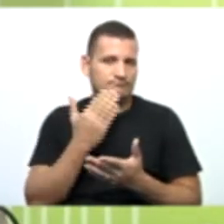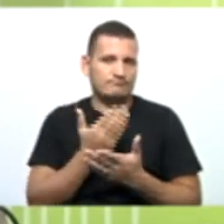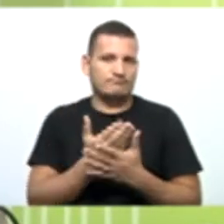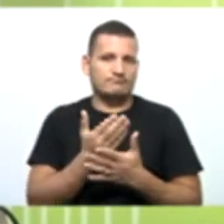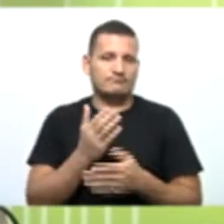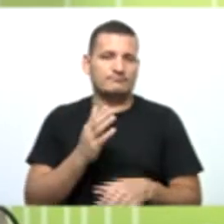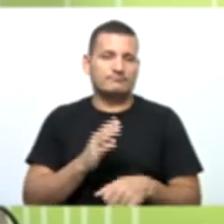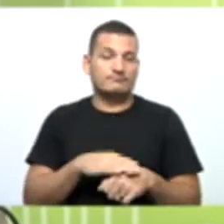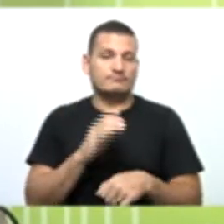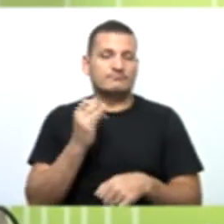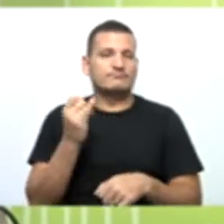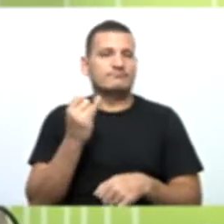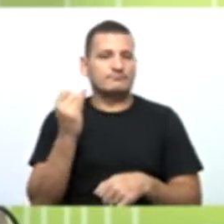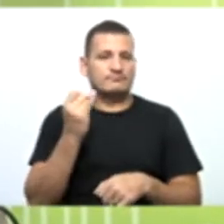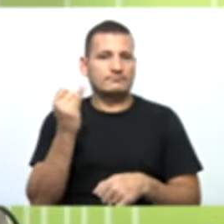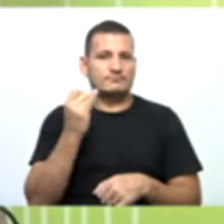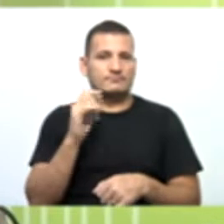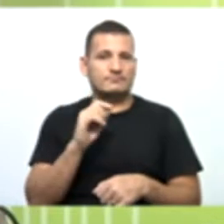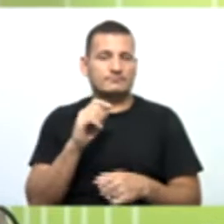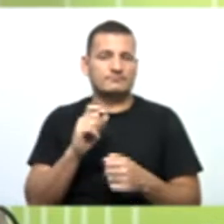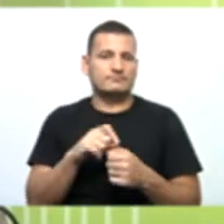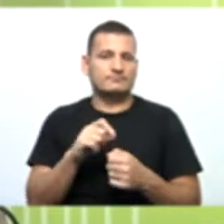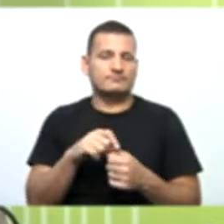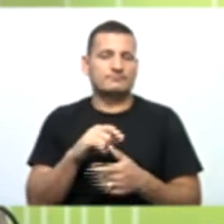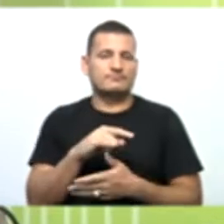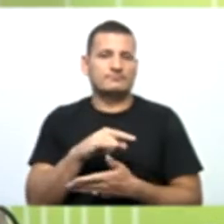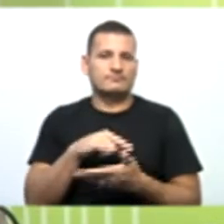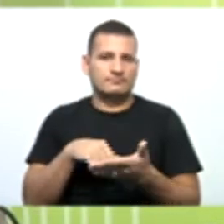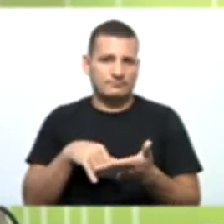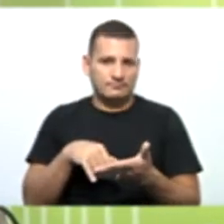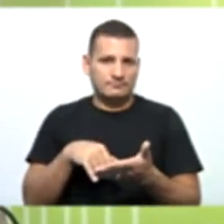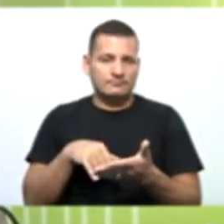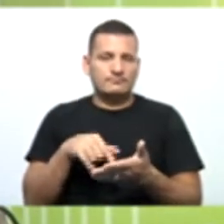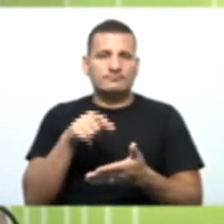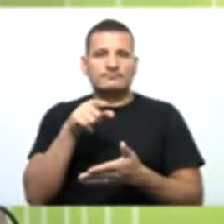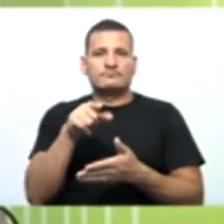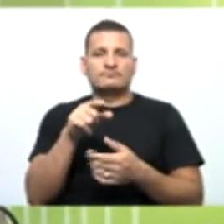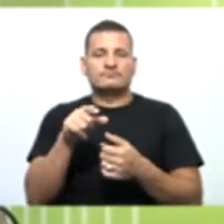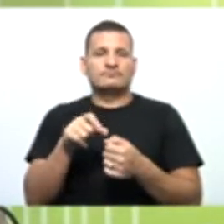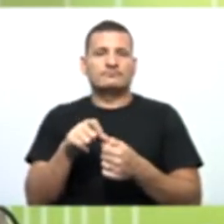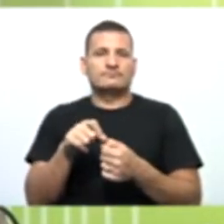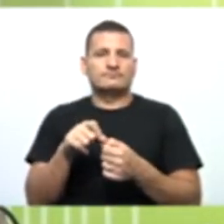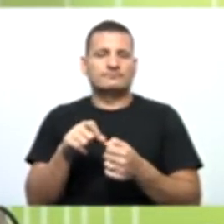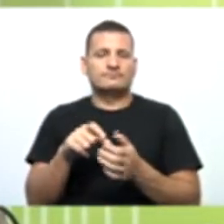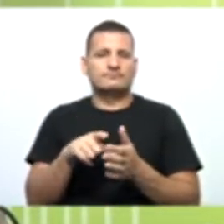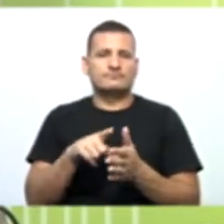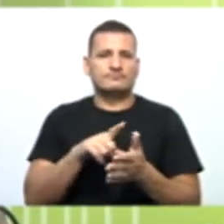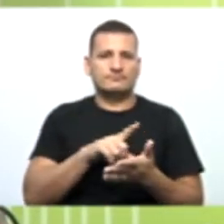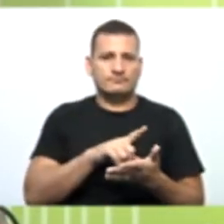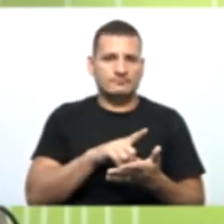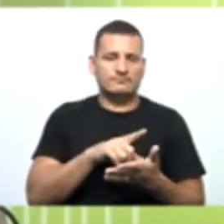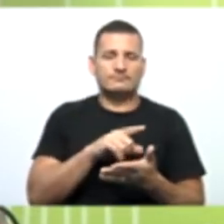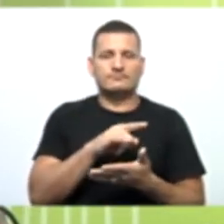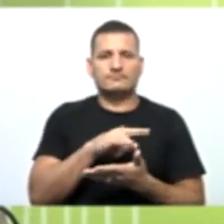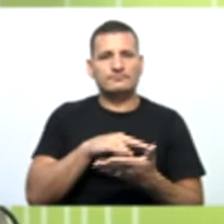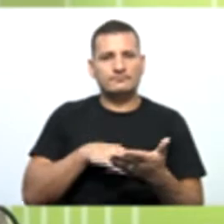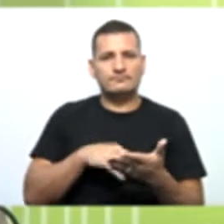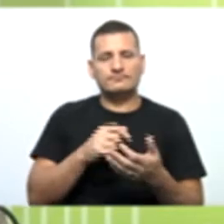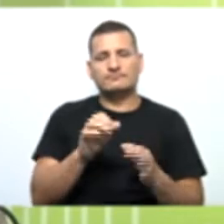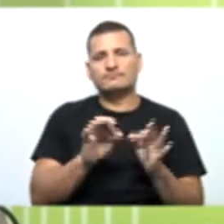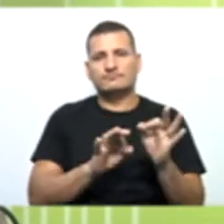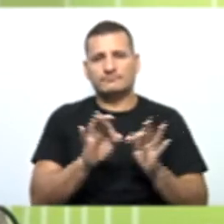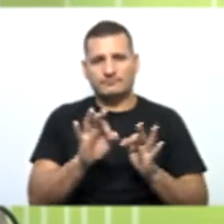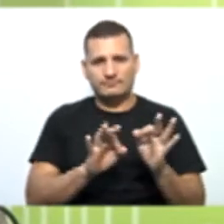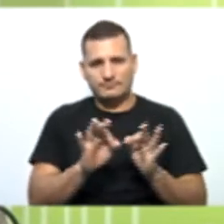lado o desenvolvimento, mas a documentação, gente. Ó, você, antes de iniciar uma atividade, tem que ter ela planejada,